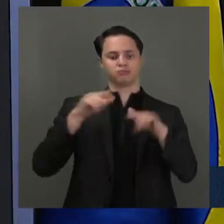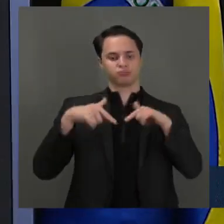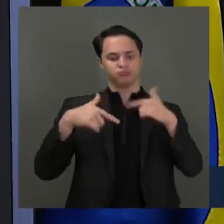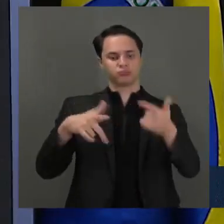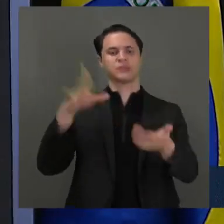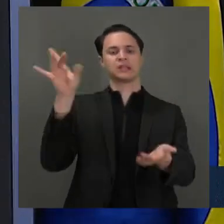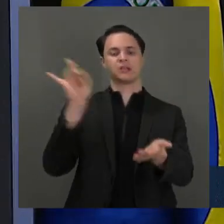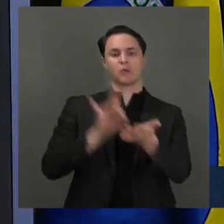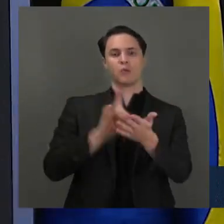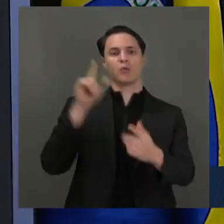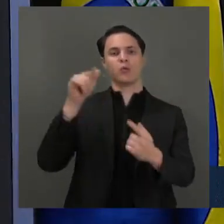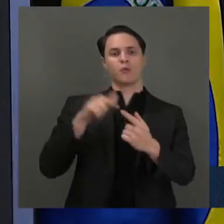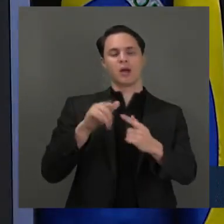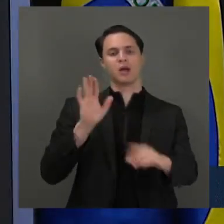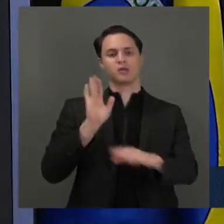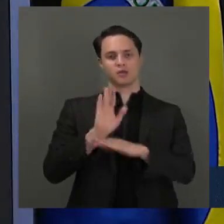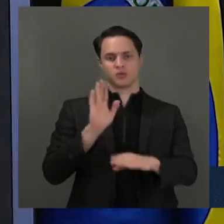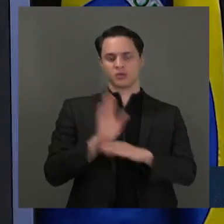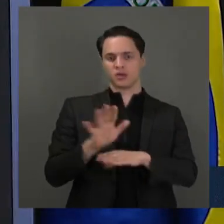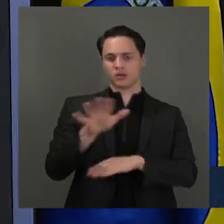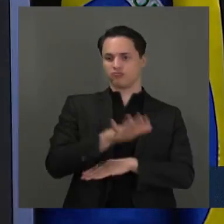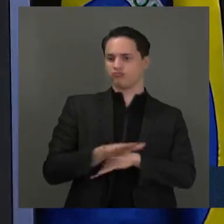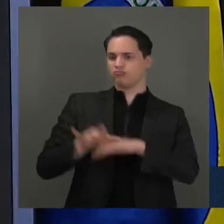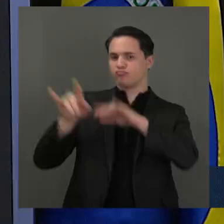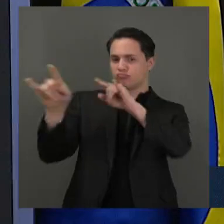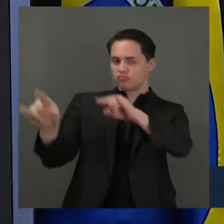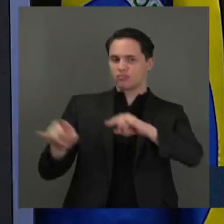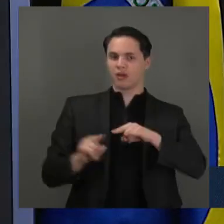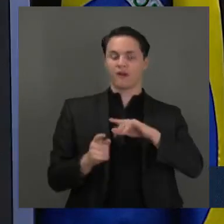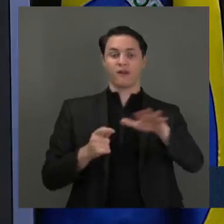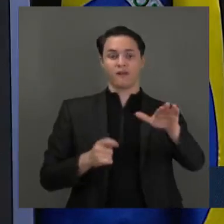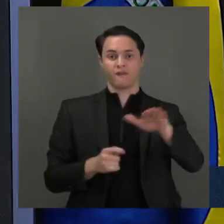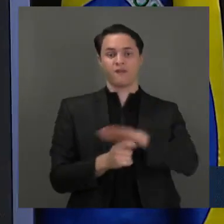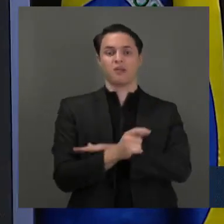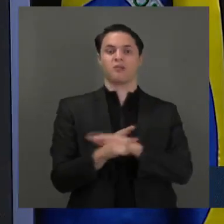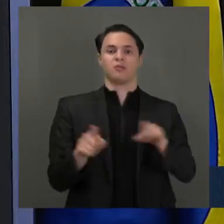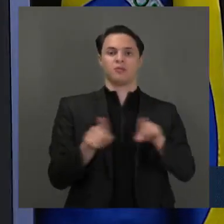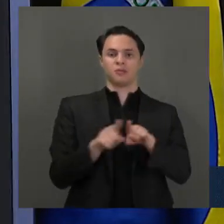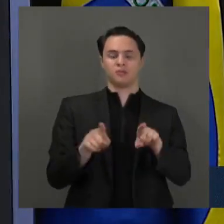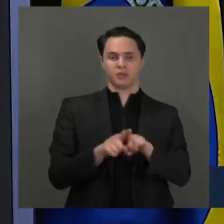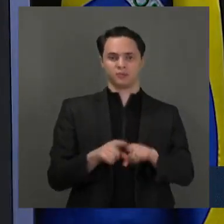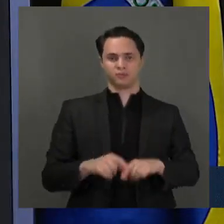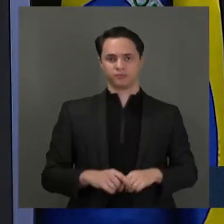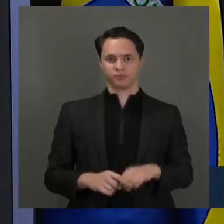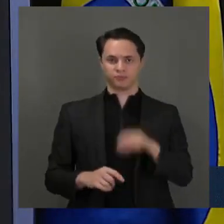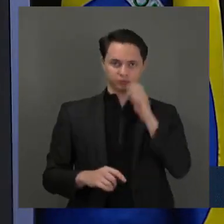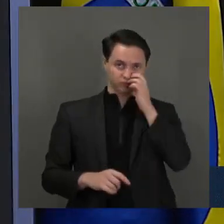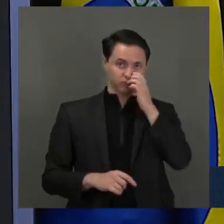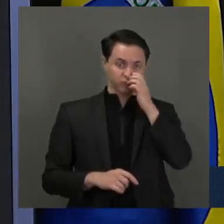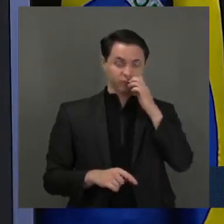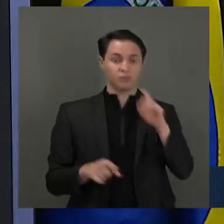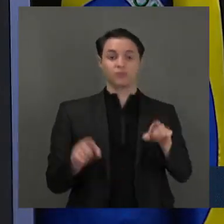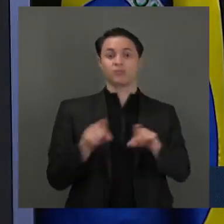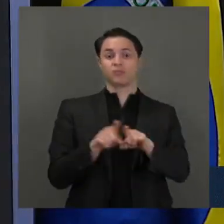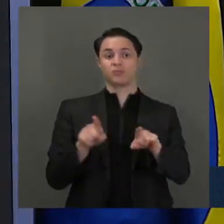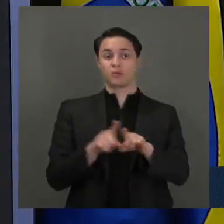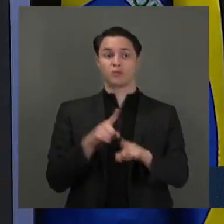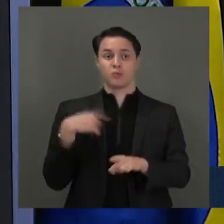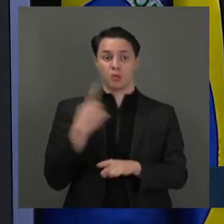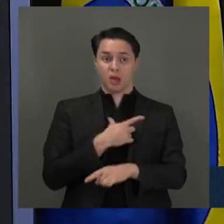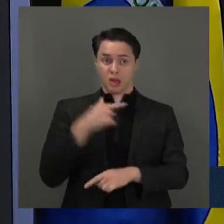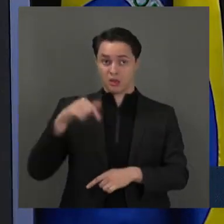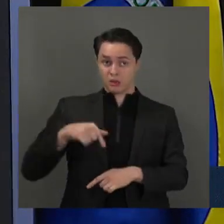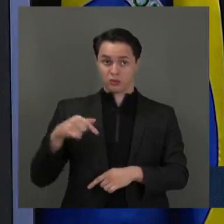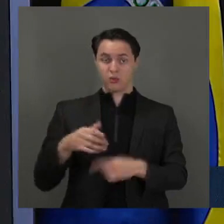efetivas para contribuir na atração de investimentos no setor. Aqui também, na tribuna do